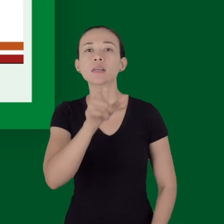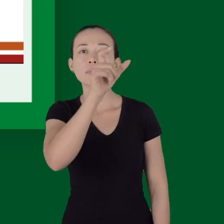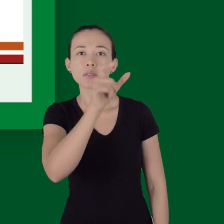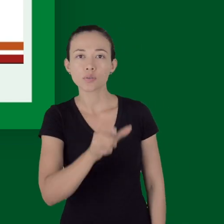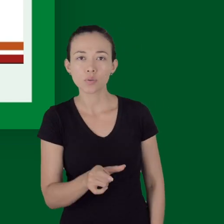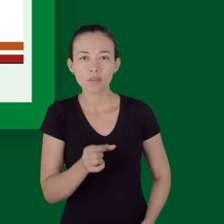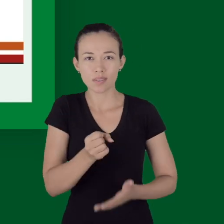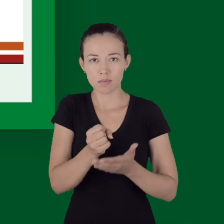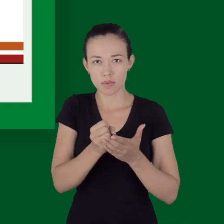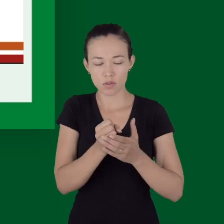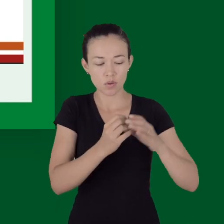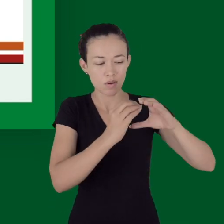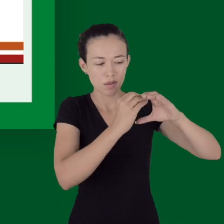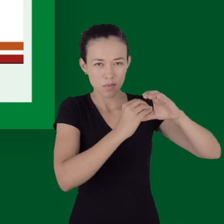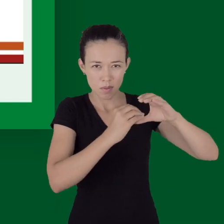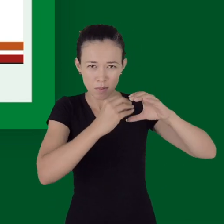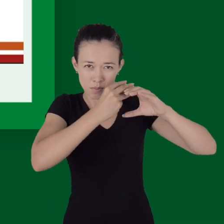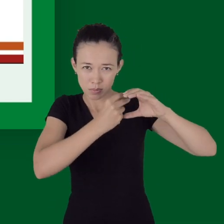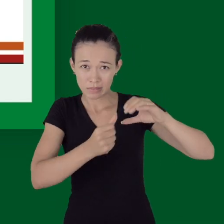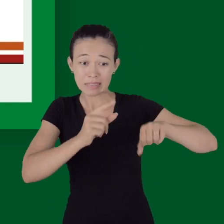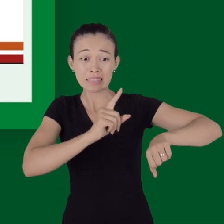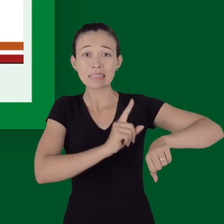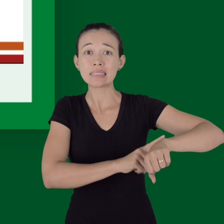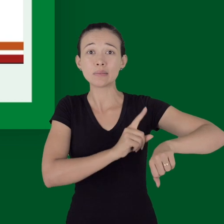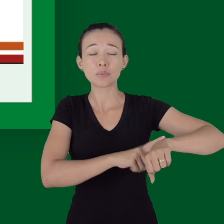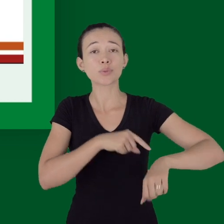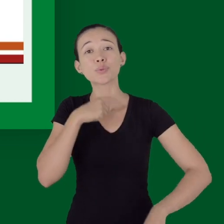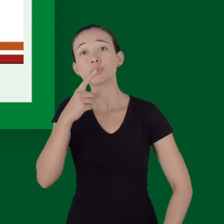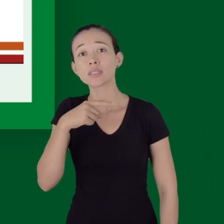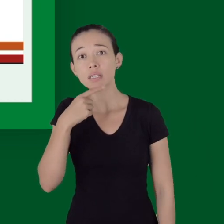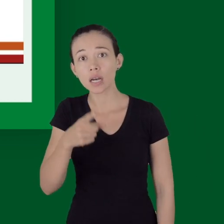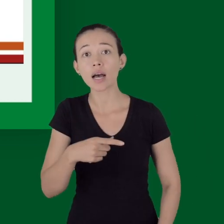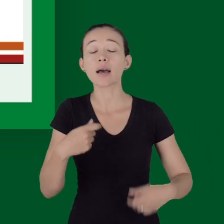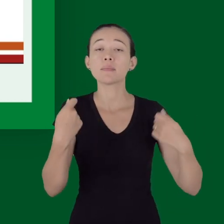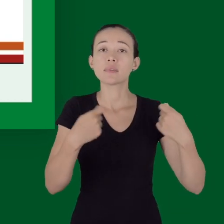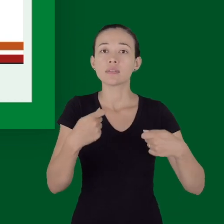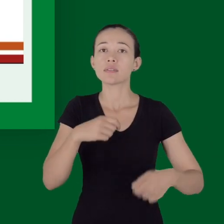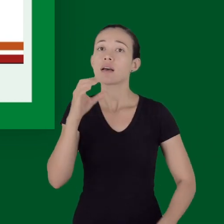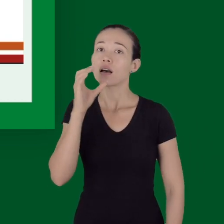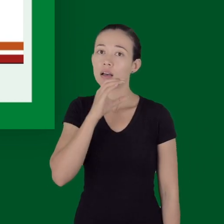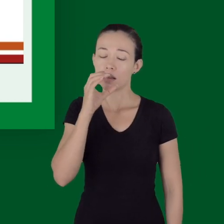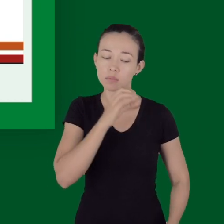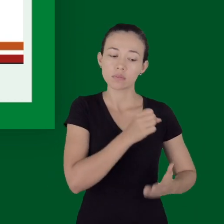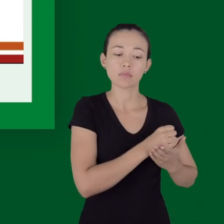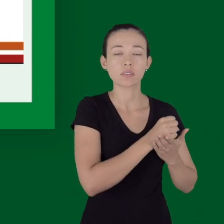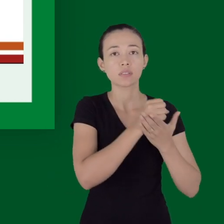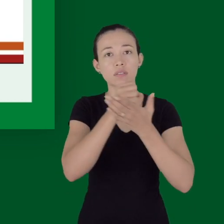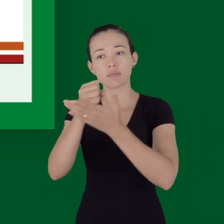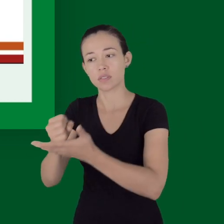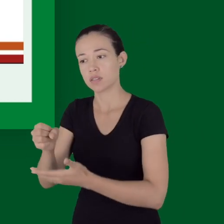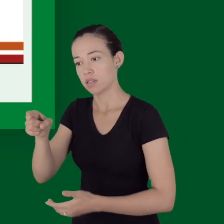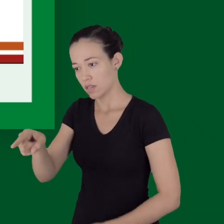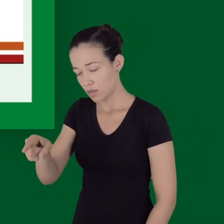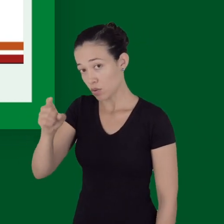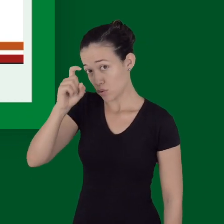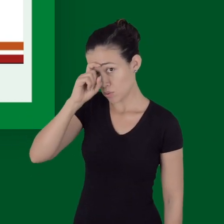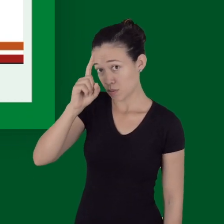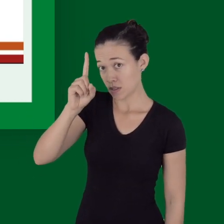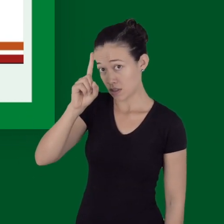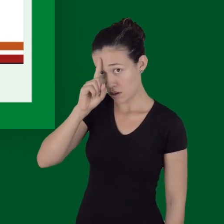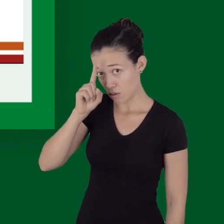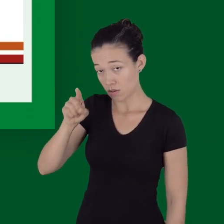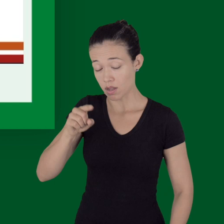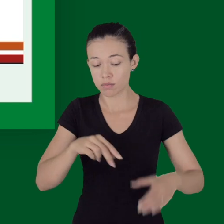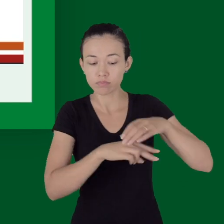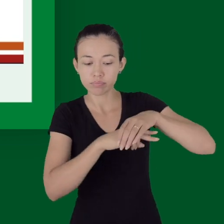Chegou no hospital. Então, pelo quadro clínico, a gente pode até suspeitar, assim, eu acho que esse aqui é um paciente, um AVC hemorrágico, a pressão está muito